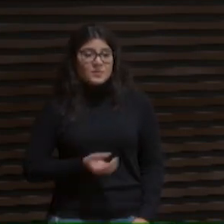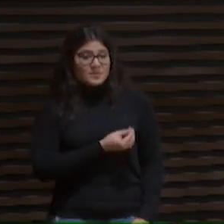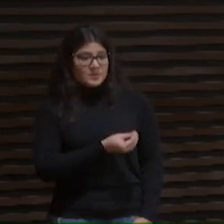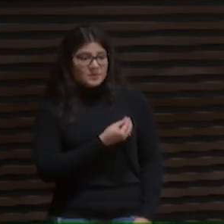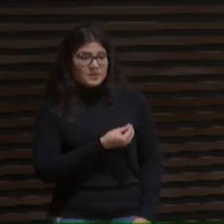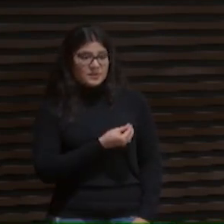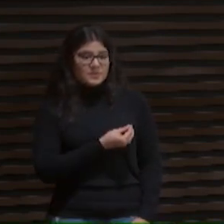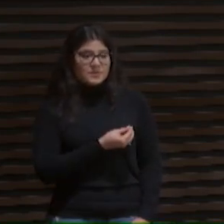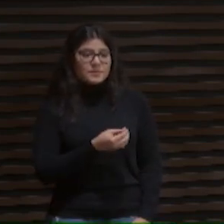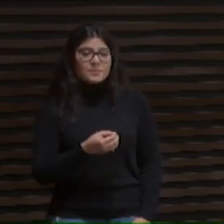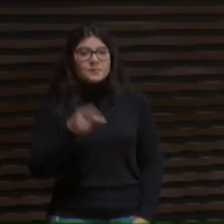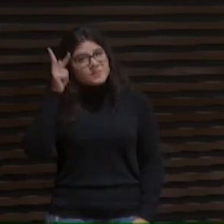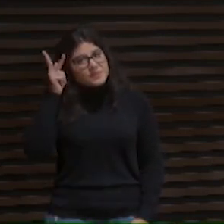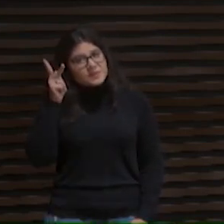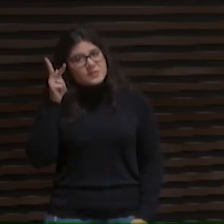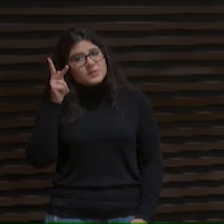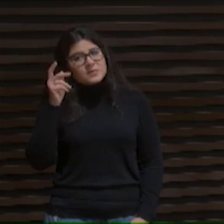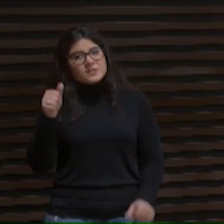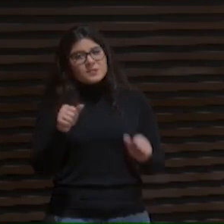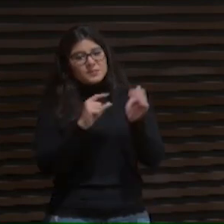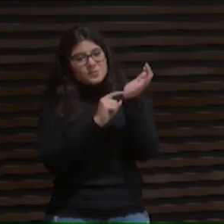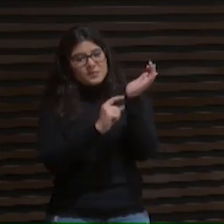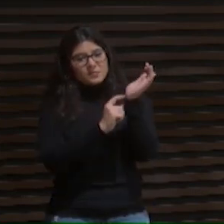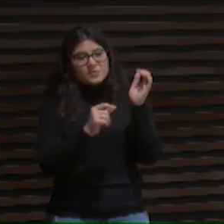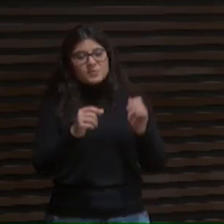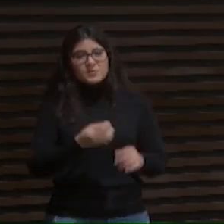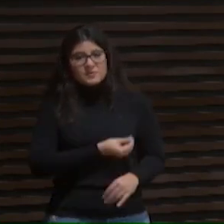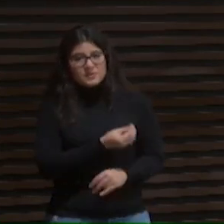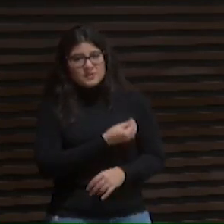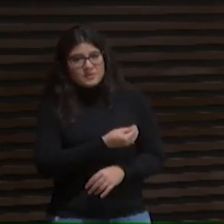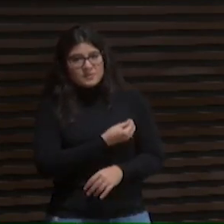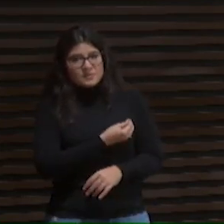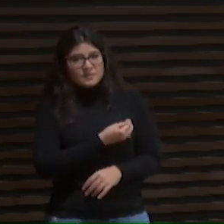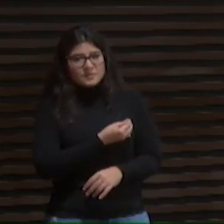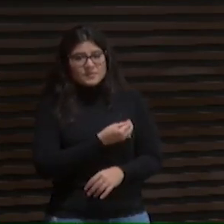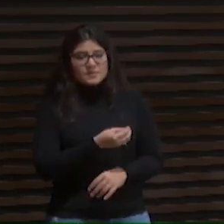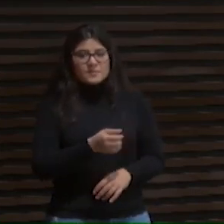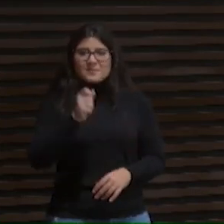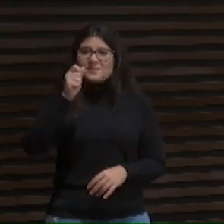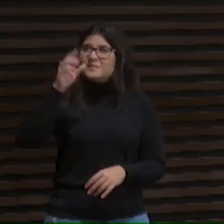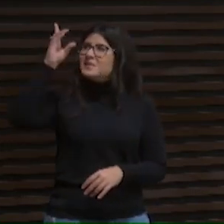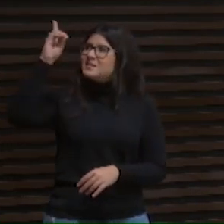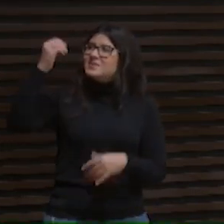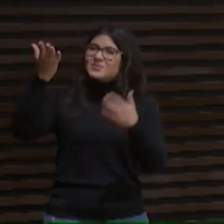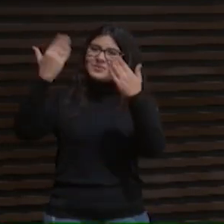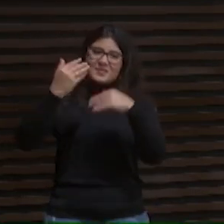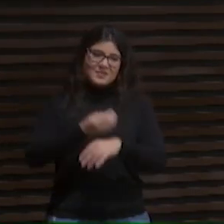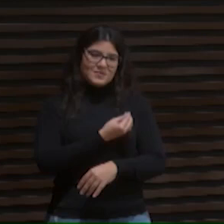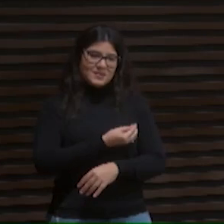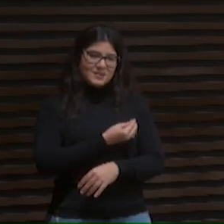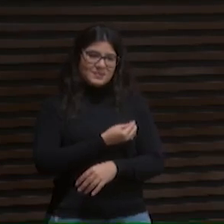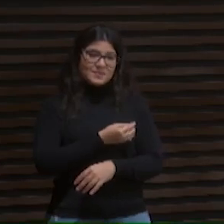vida para o autor da vida, porque é Ele quem nos dá vida. E o